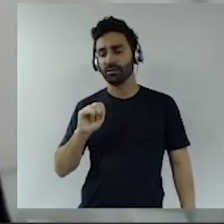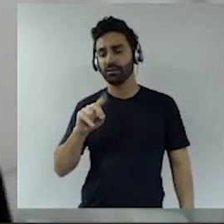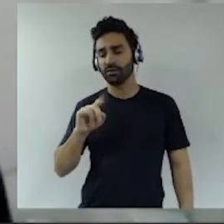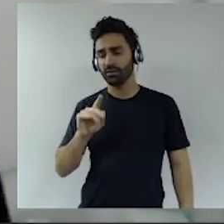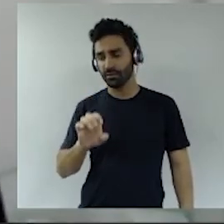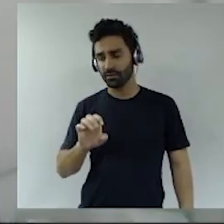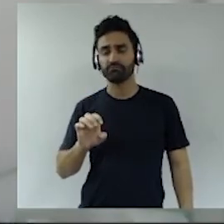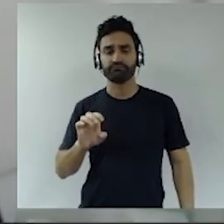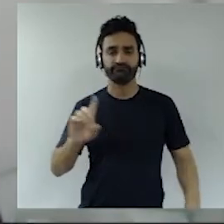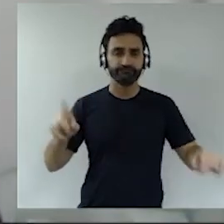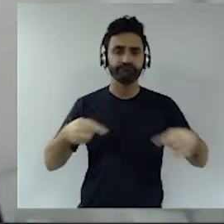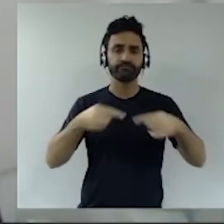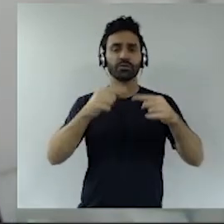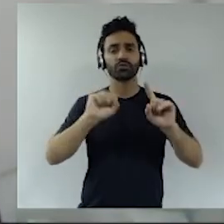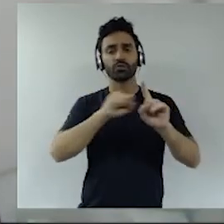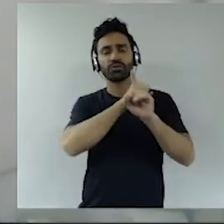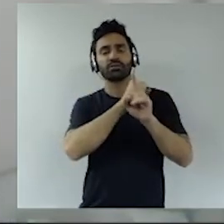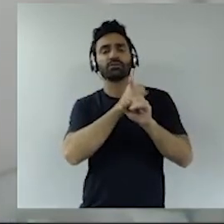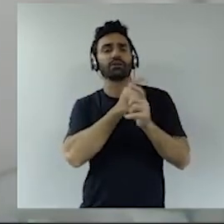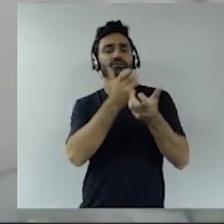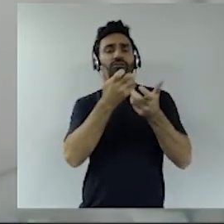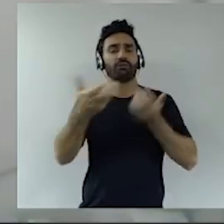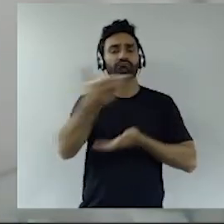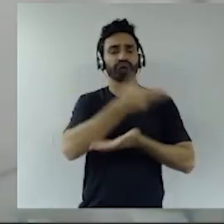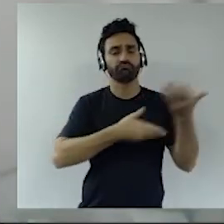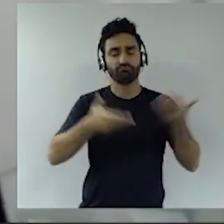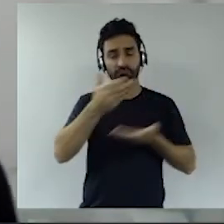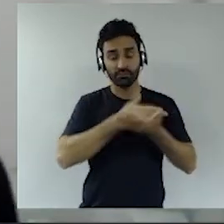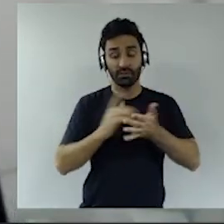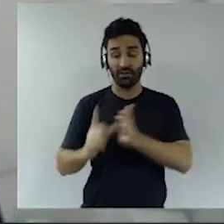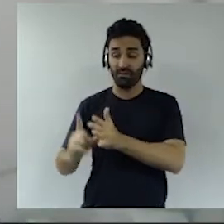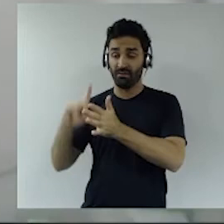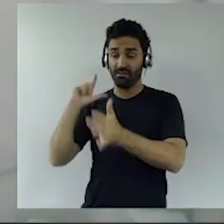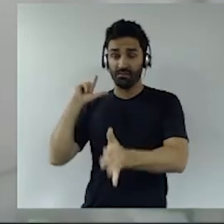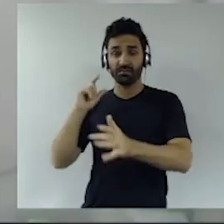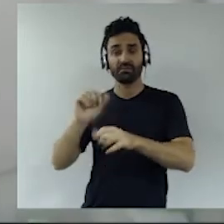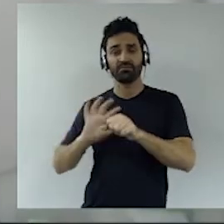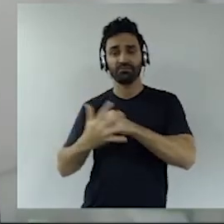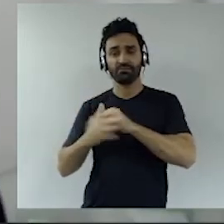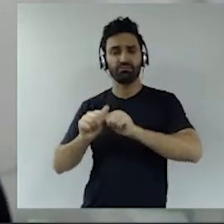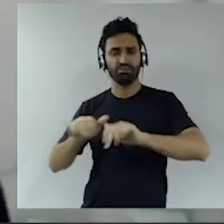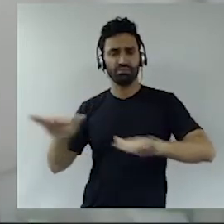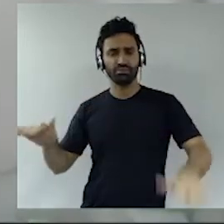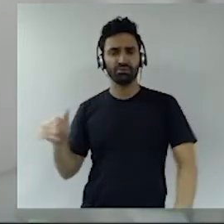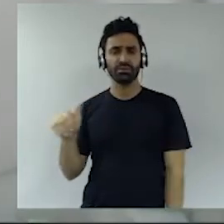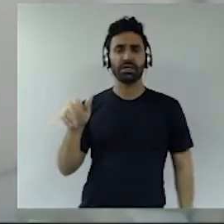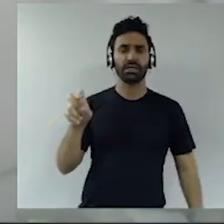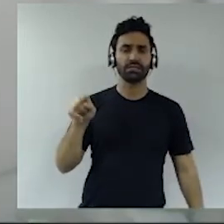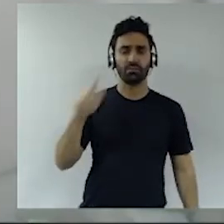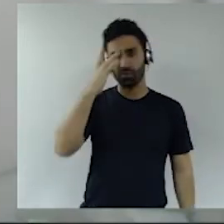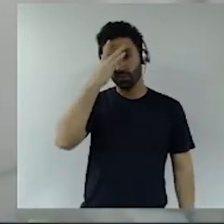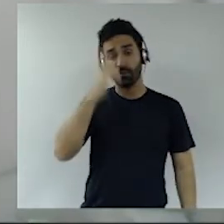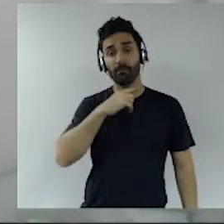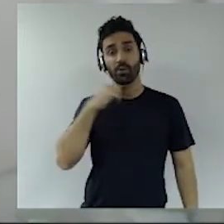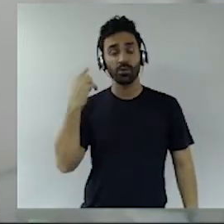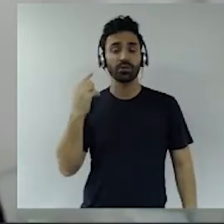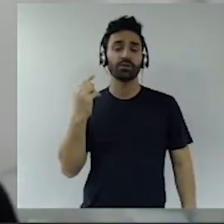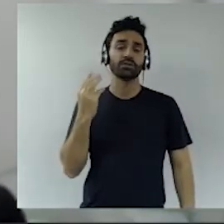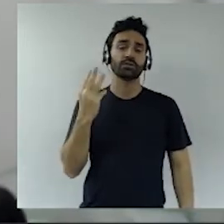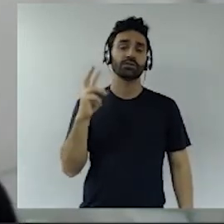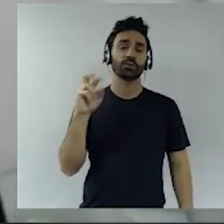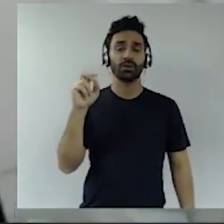de uma sociedade que se propõe fraterna. Antes da pandemia, eram 15 mil mortes e 350